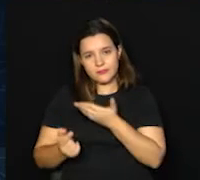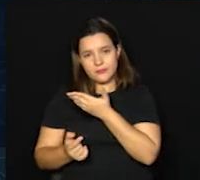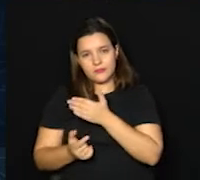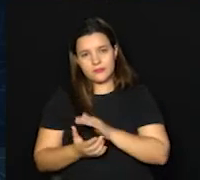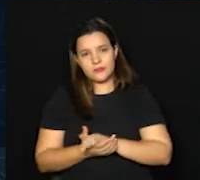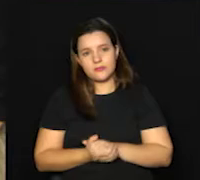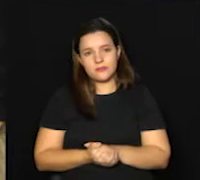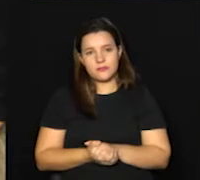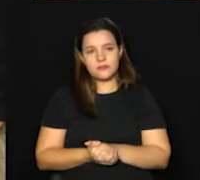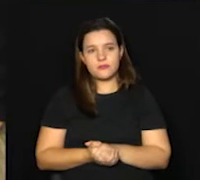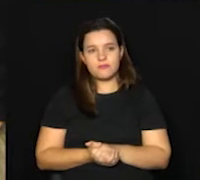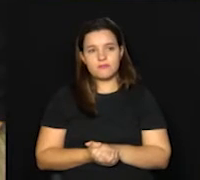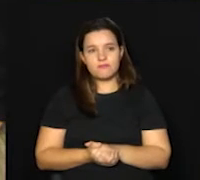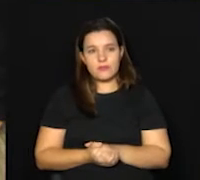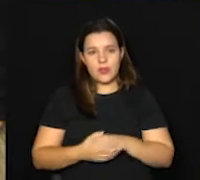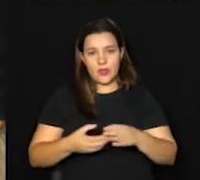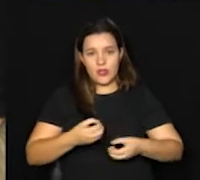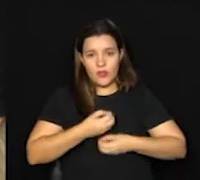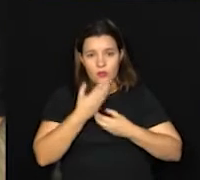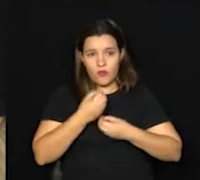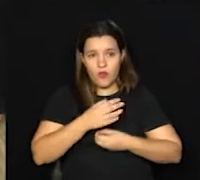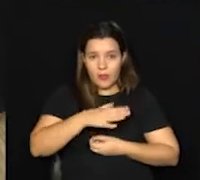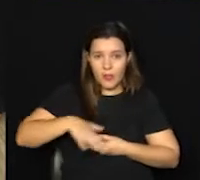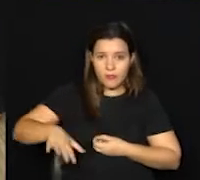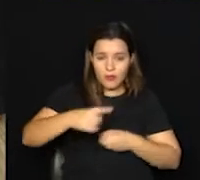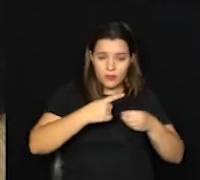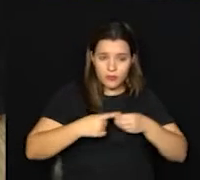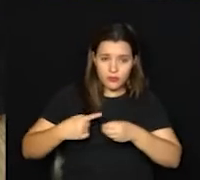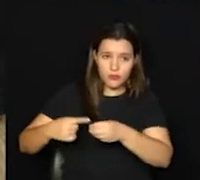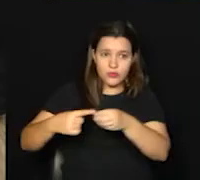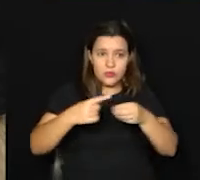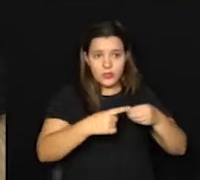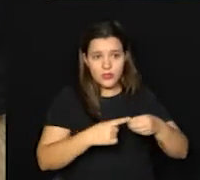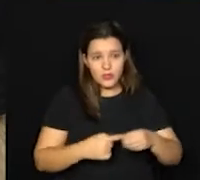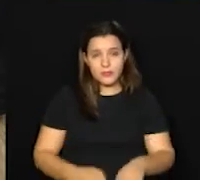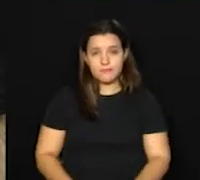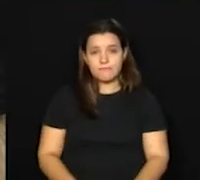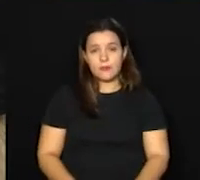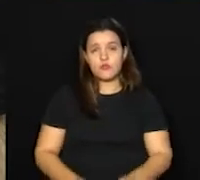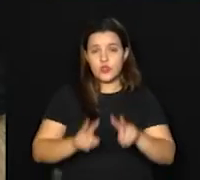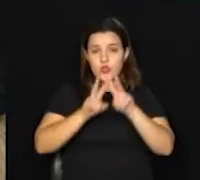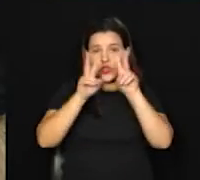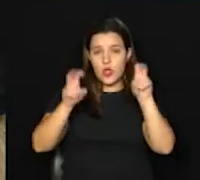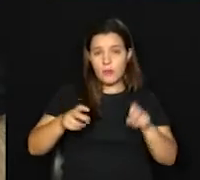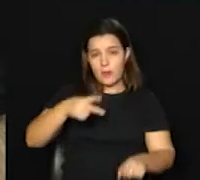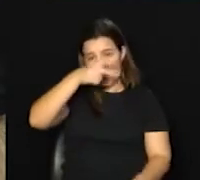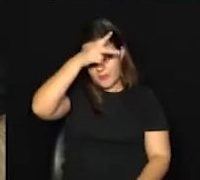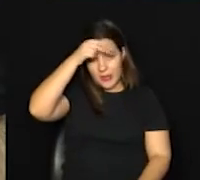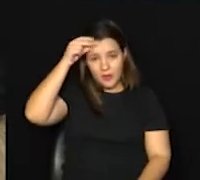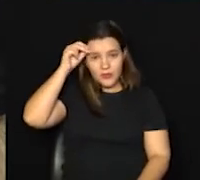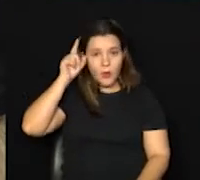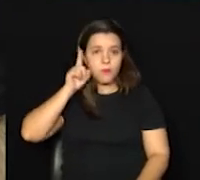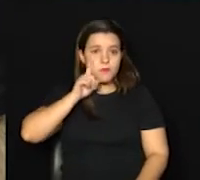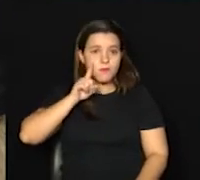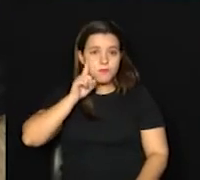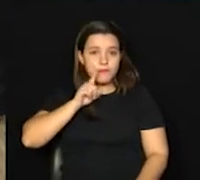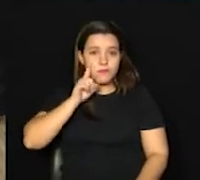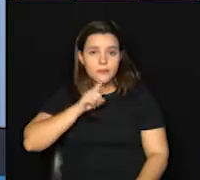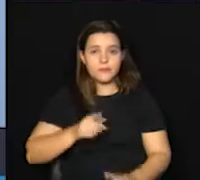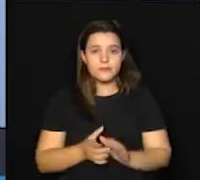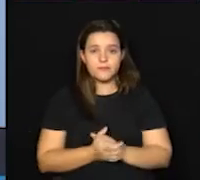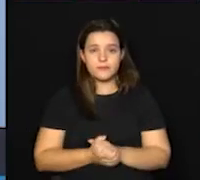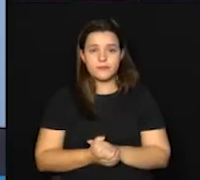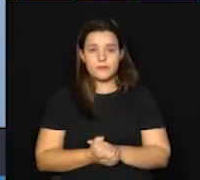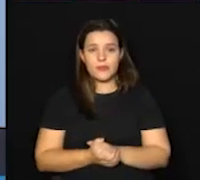óbitos. Informações agora da região metropolitana, Prefeitura de Americana. A gente está falando aqui